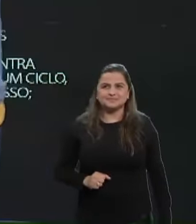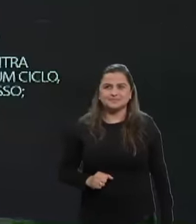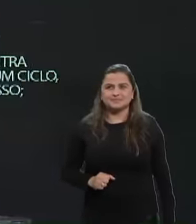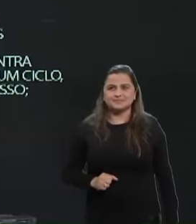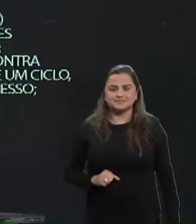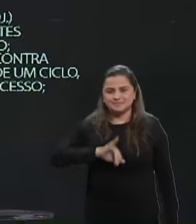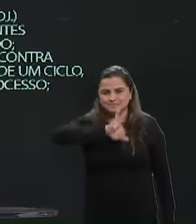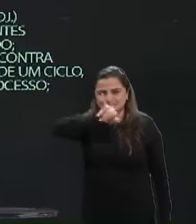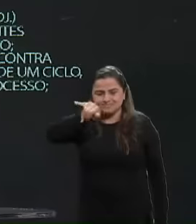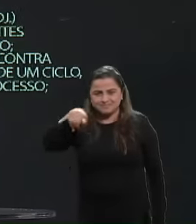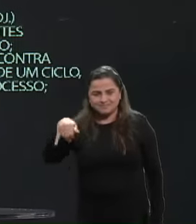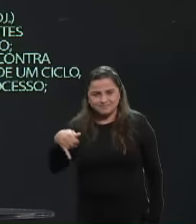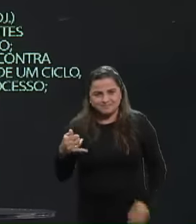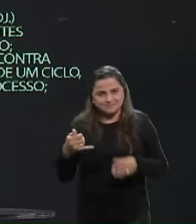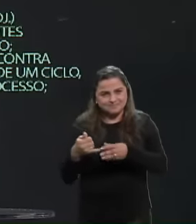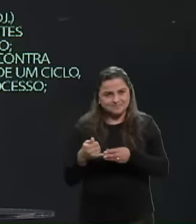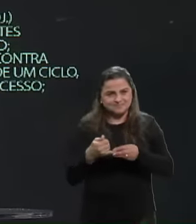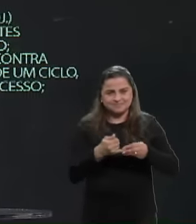Josué,